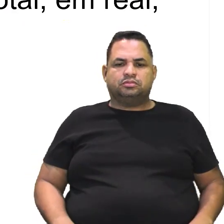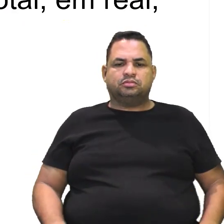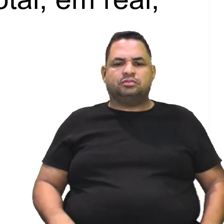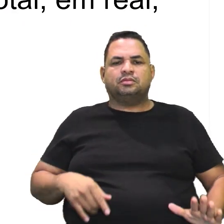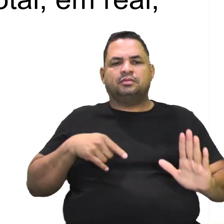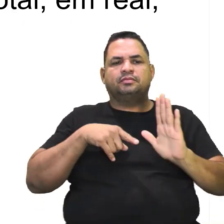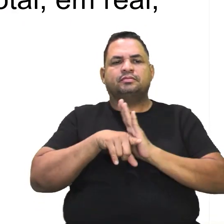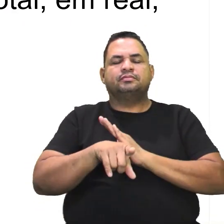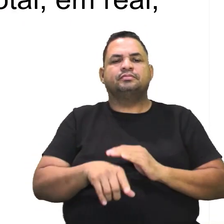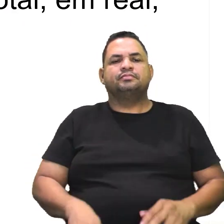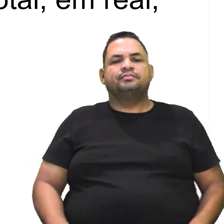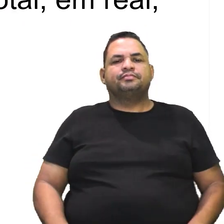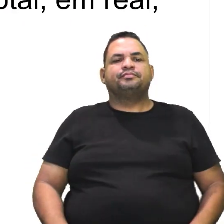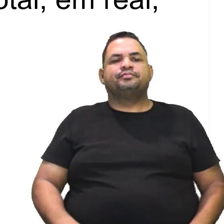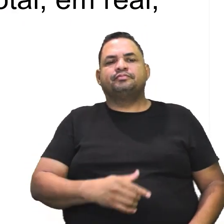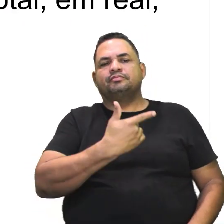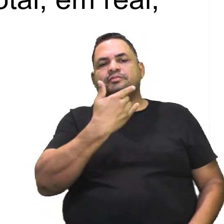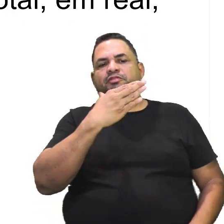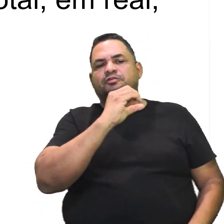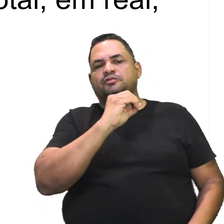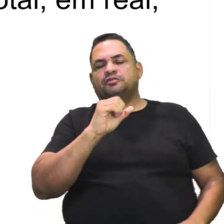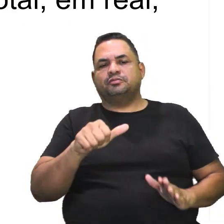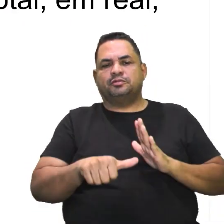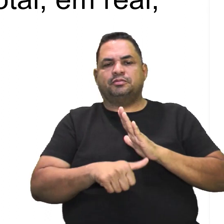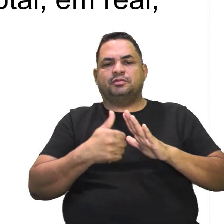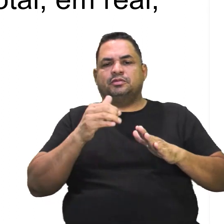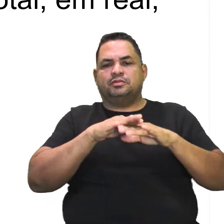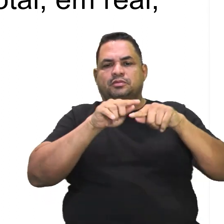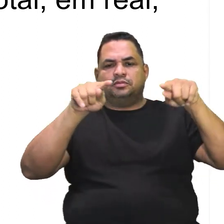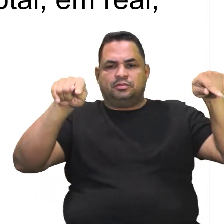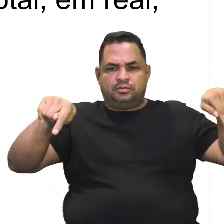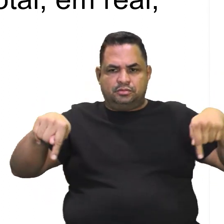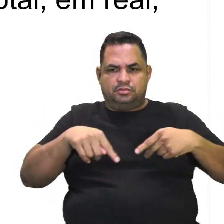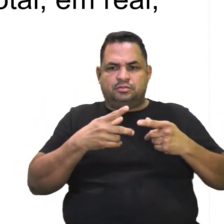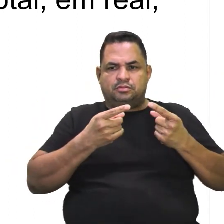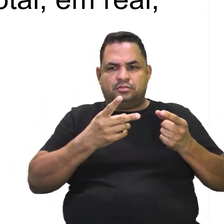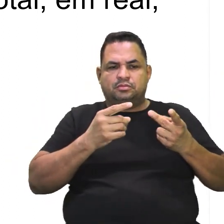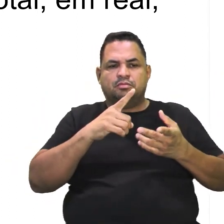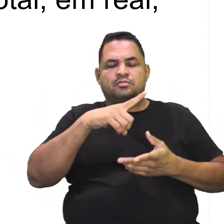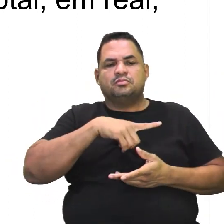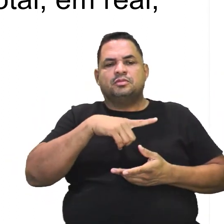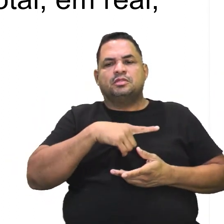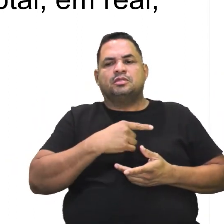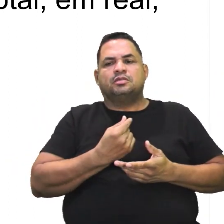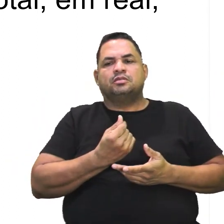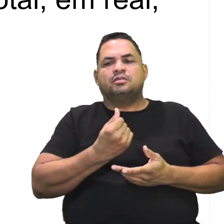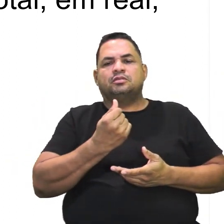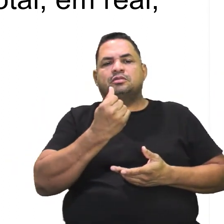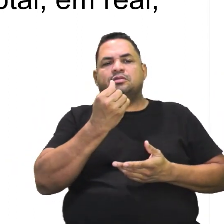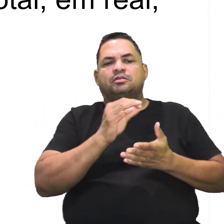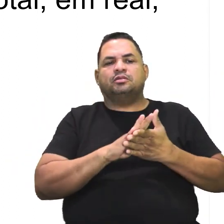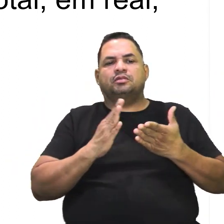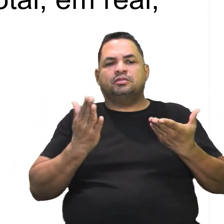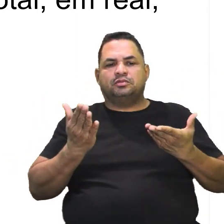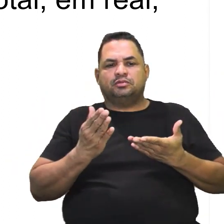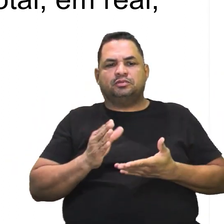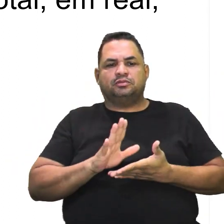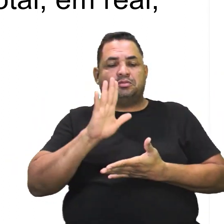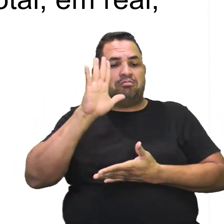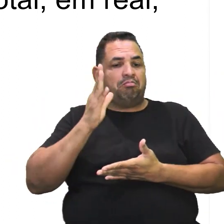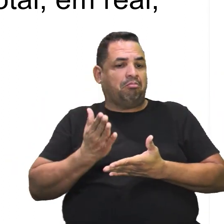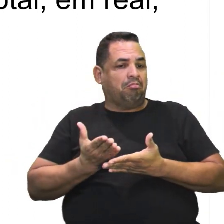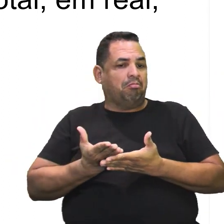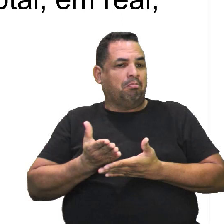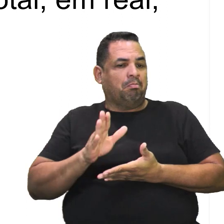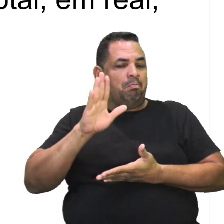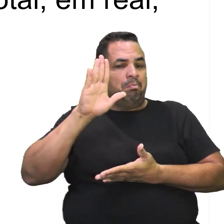A pergunta é... Os 20 primeiros terrenos vendidos terão preços promocionais de 20 mil. E